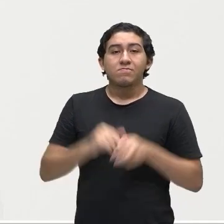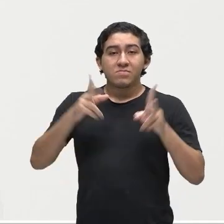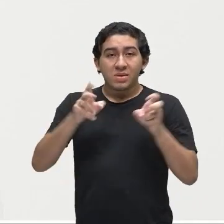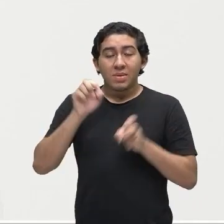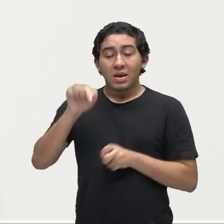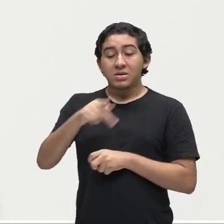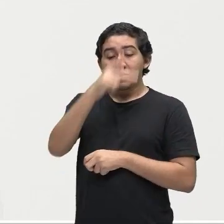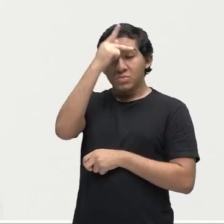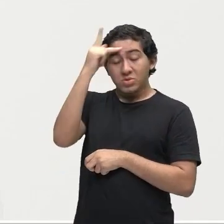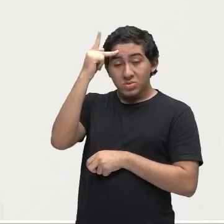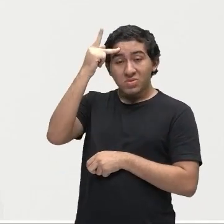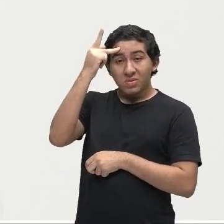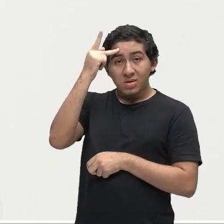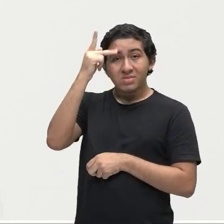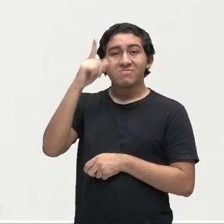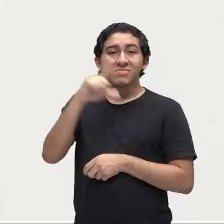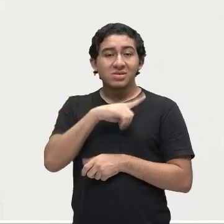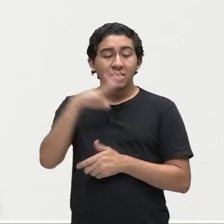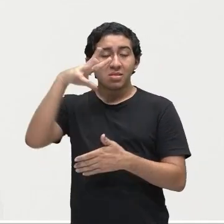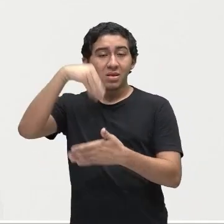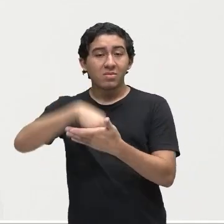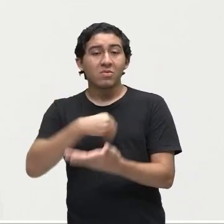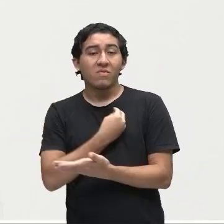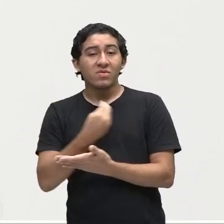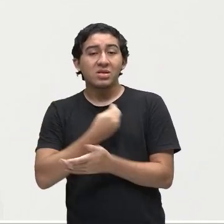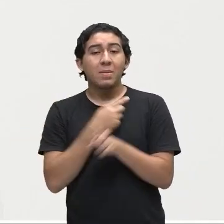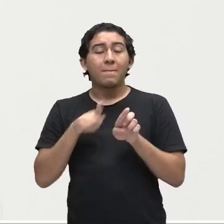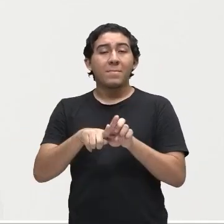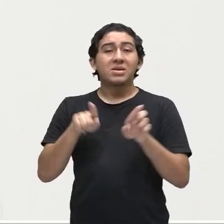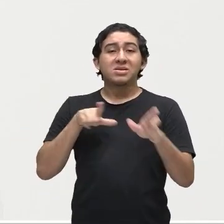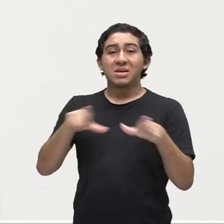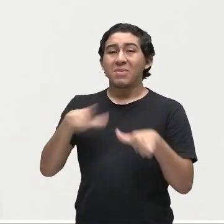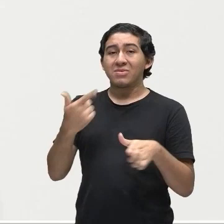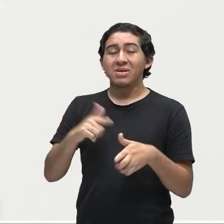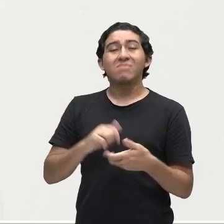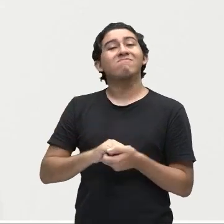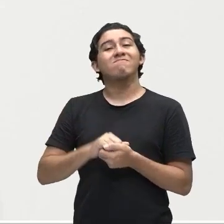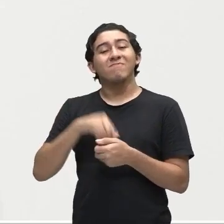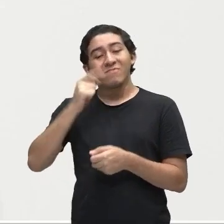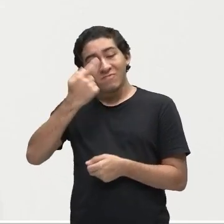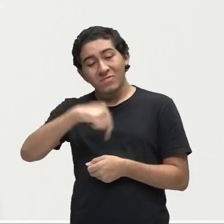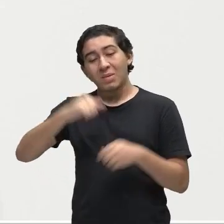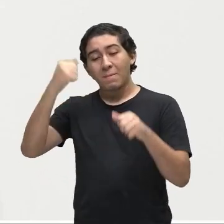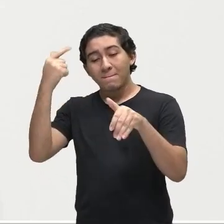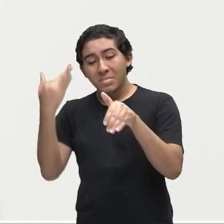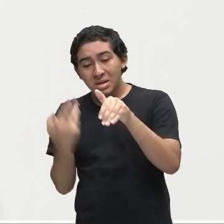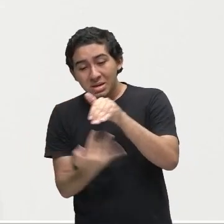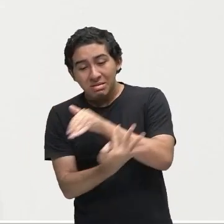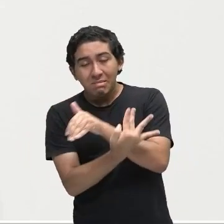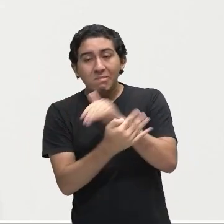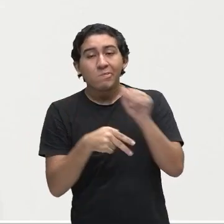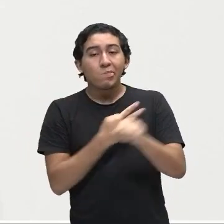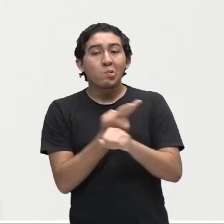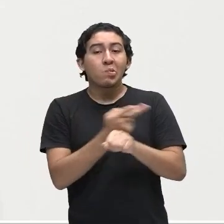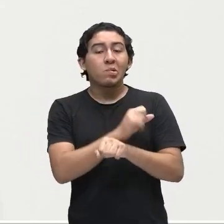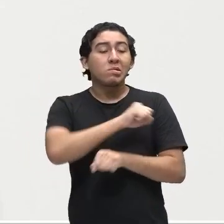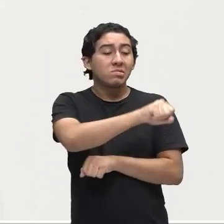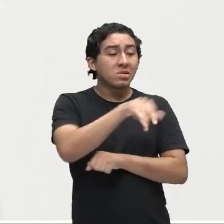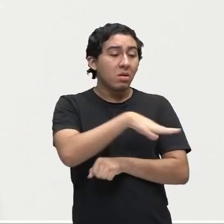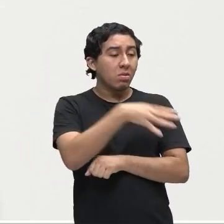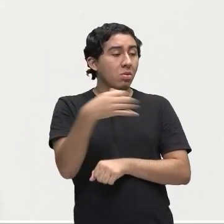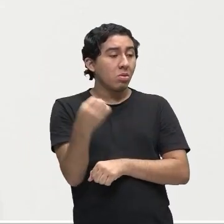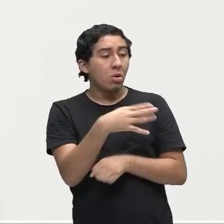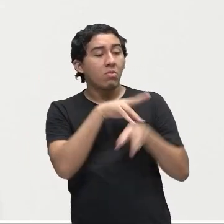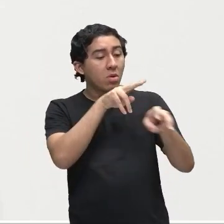pessoas que estão sobrando no campo vão começar a migrar em busca de novas terras para cultivar